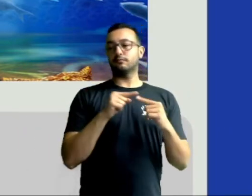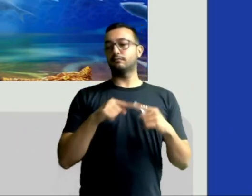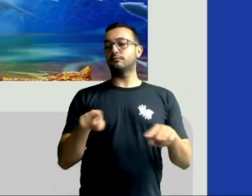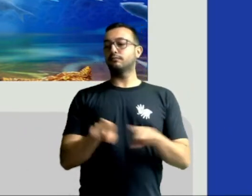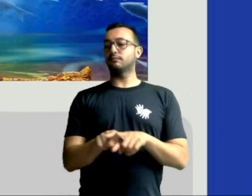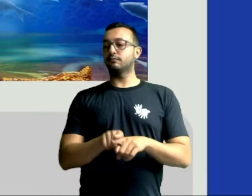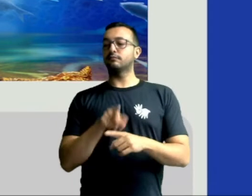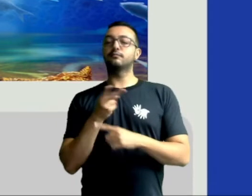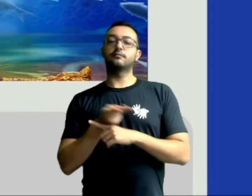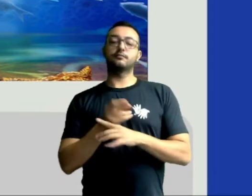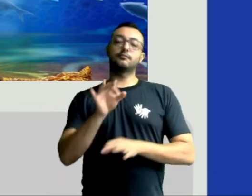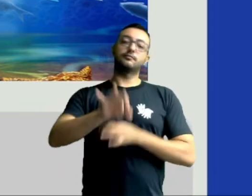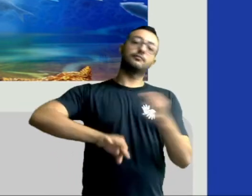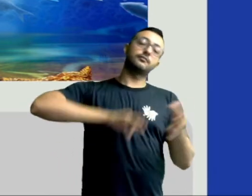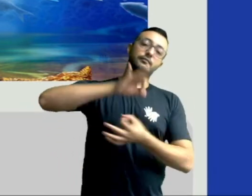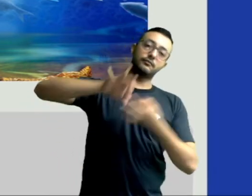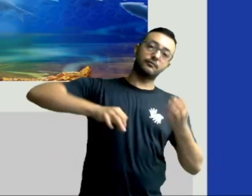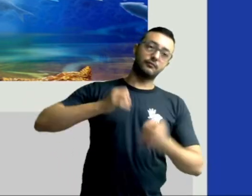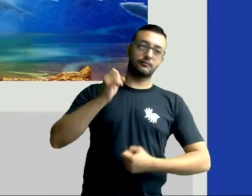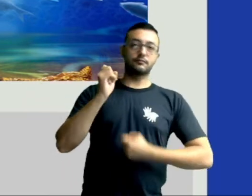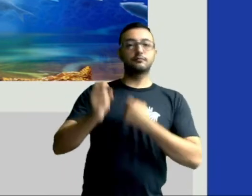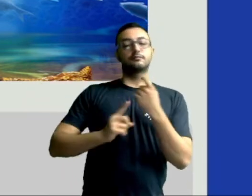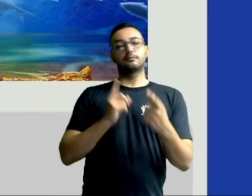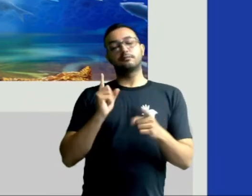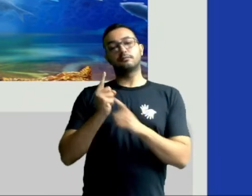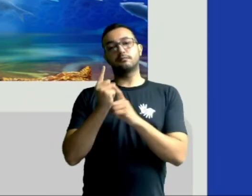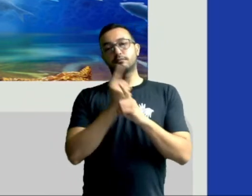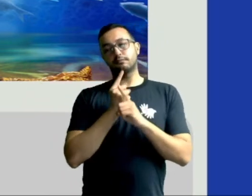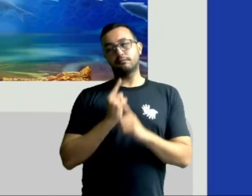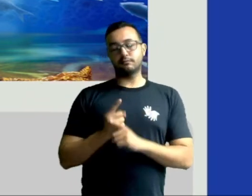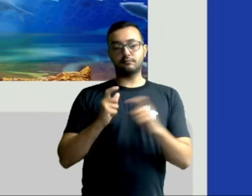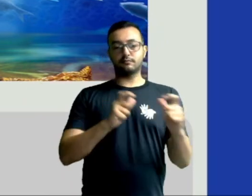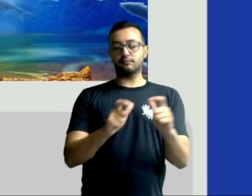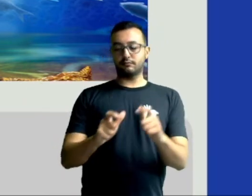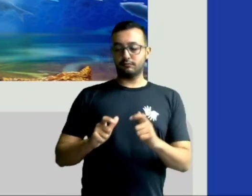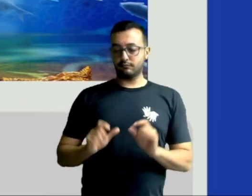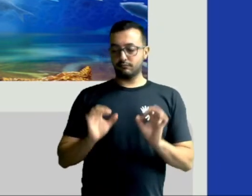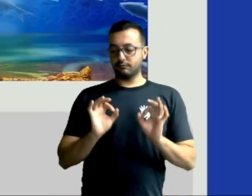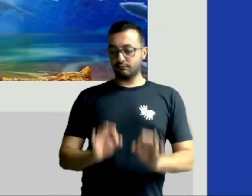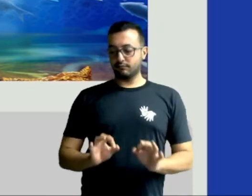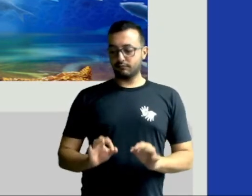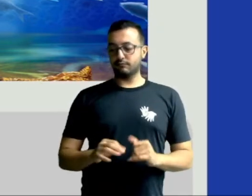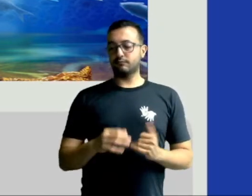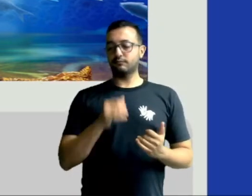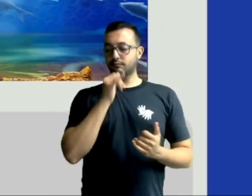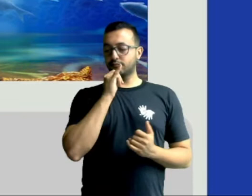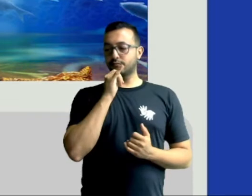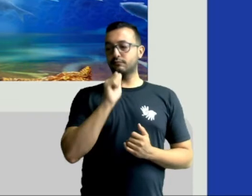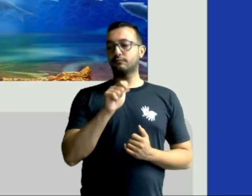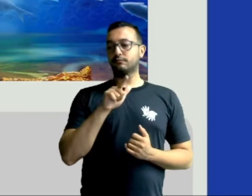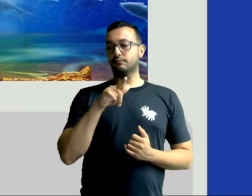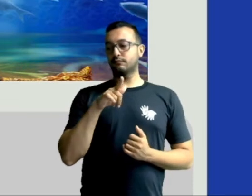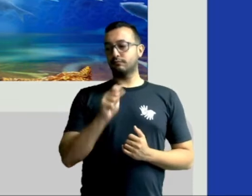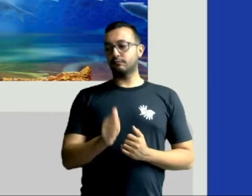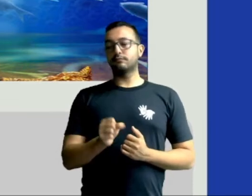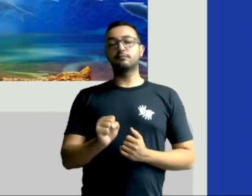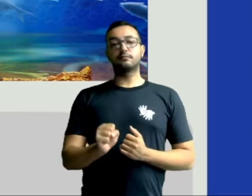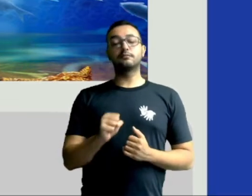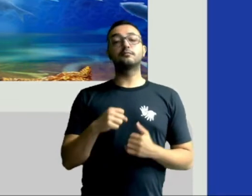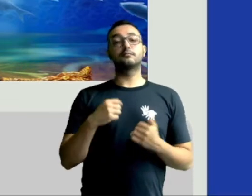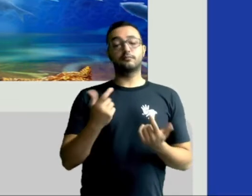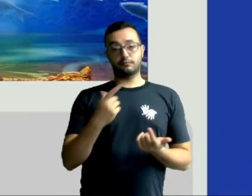procura de moléculas em alguns organismos que são encontrados nesses ambientes, tá certo? Como as algas,